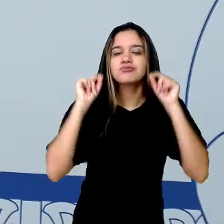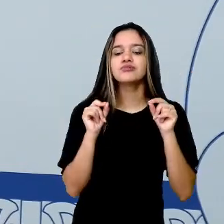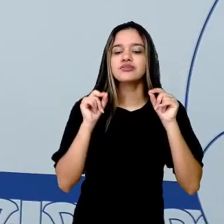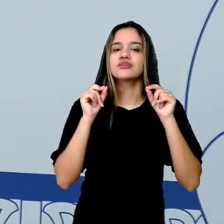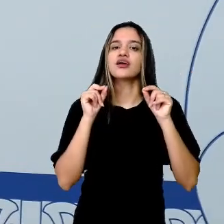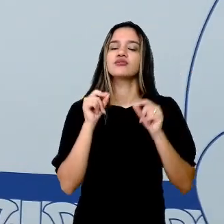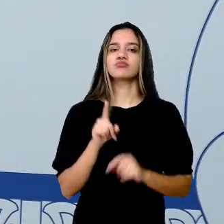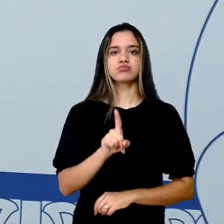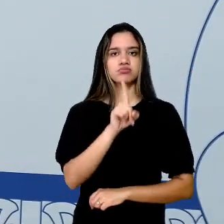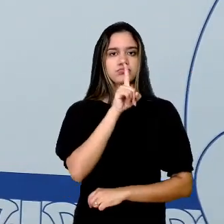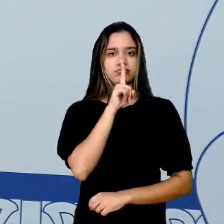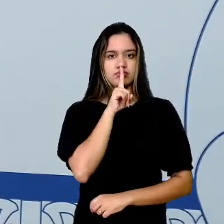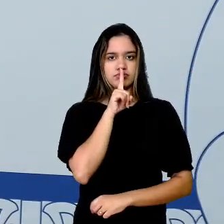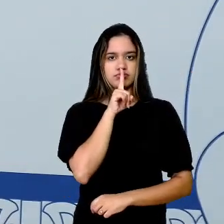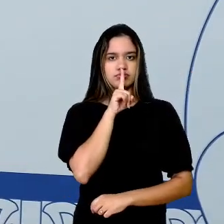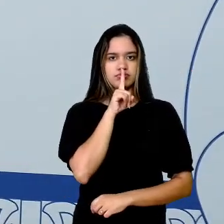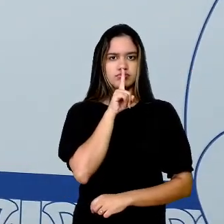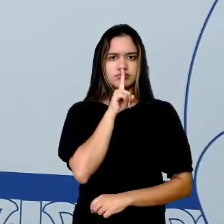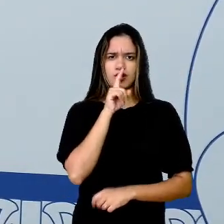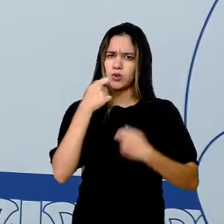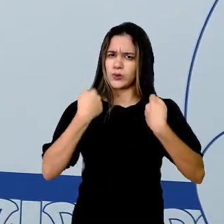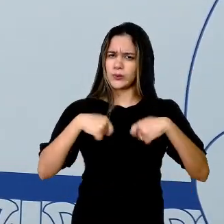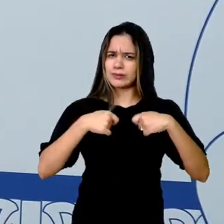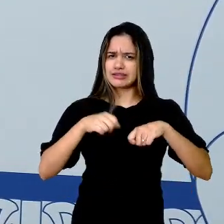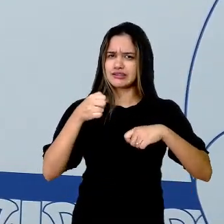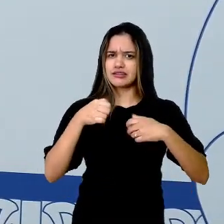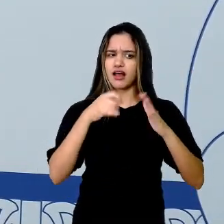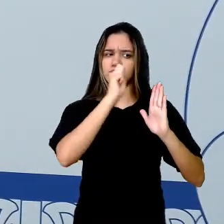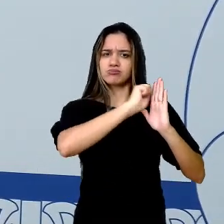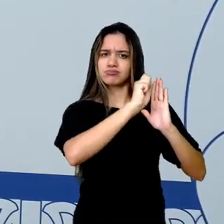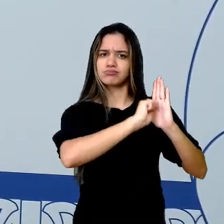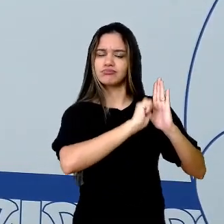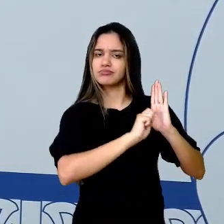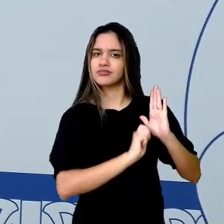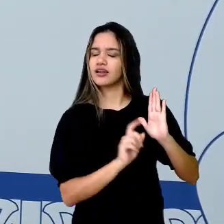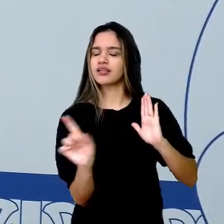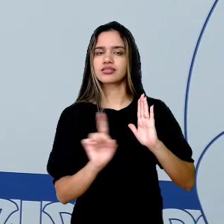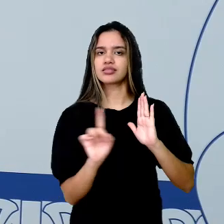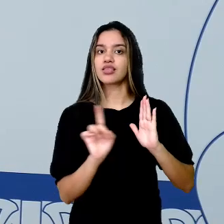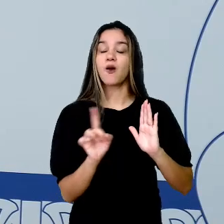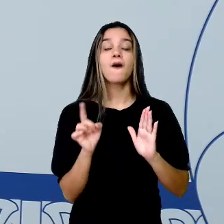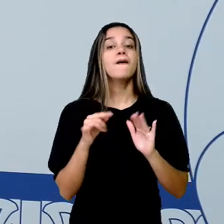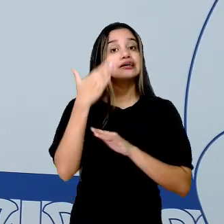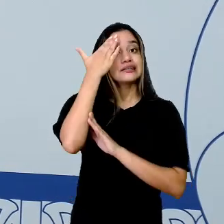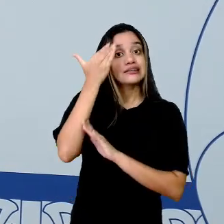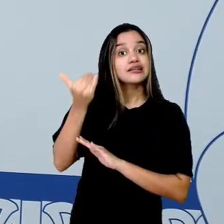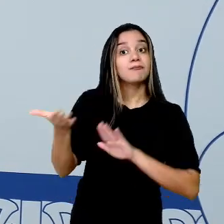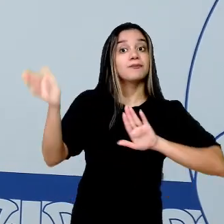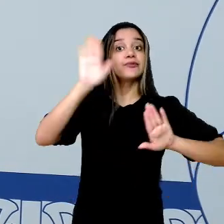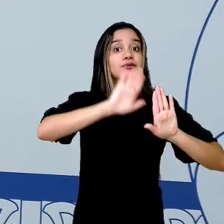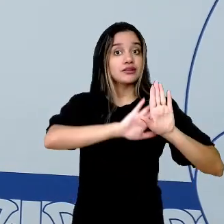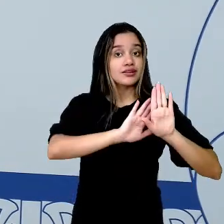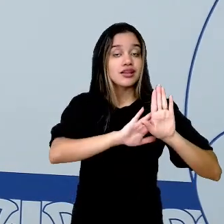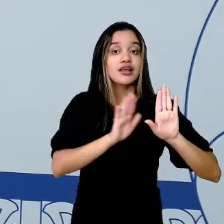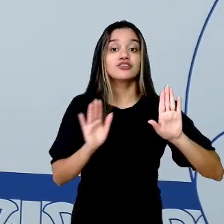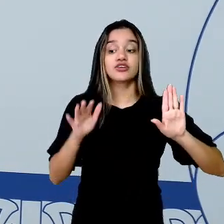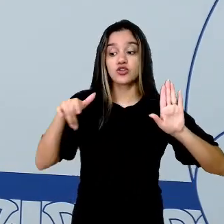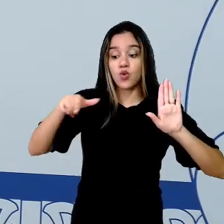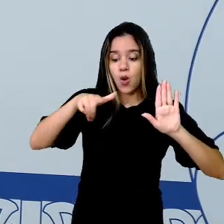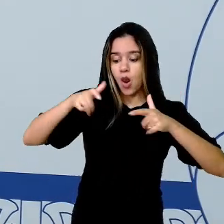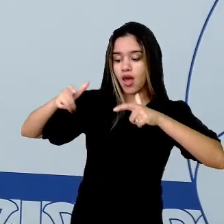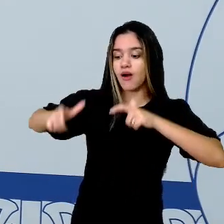boca não precisa ter nada escrito porque ali a gente já sabe que é um pedido de silêncio que naquele ambiente não pode ser